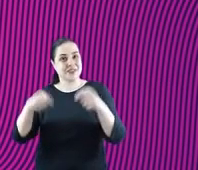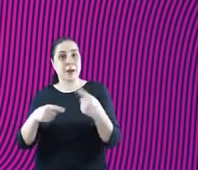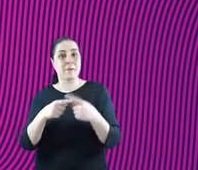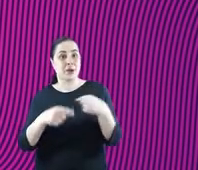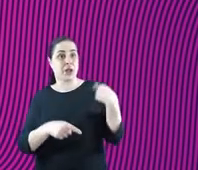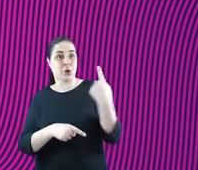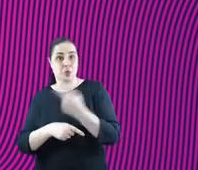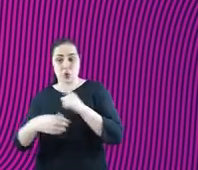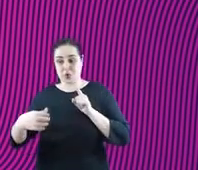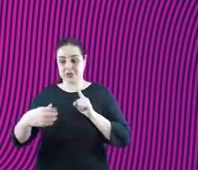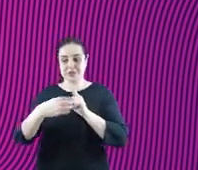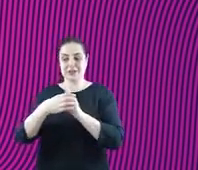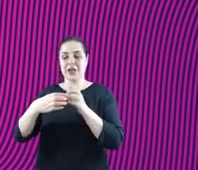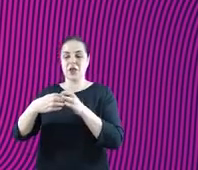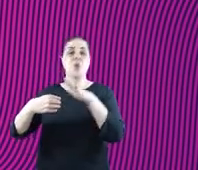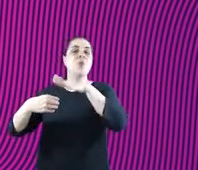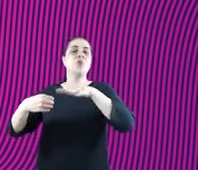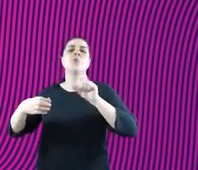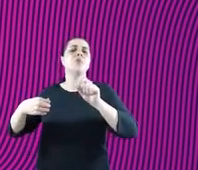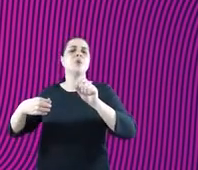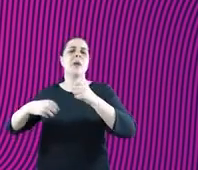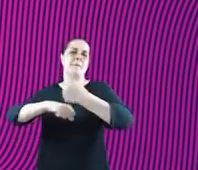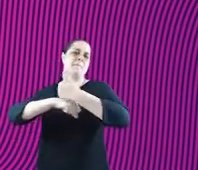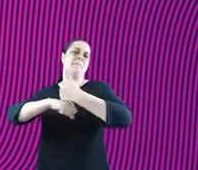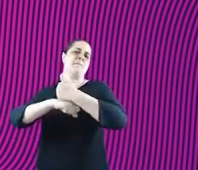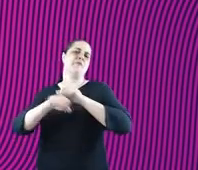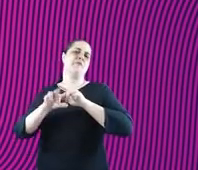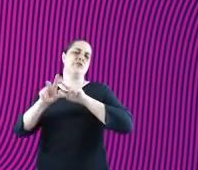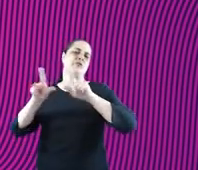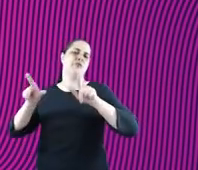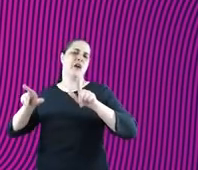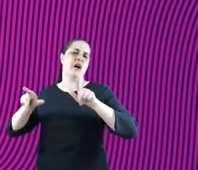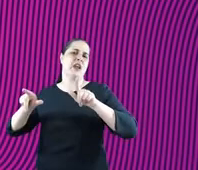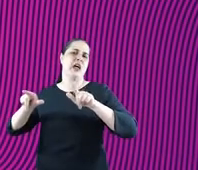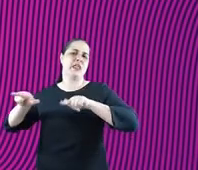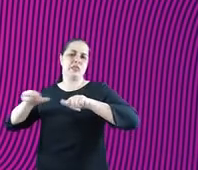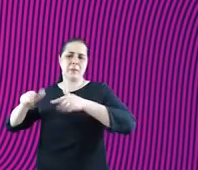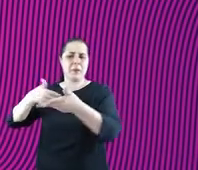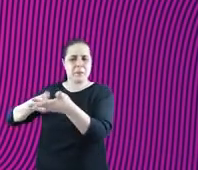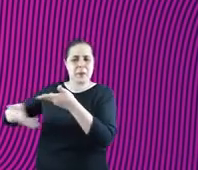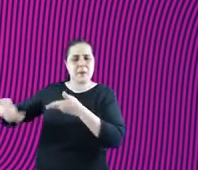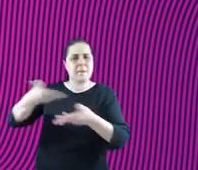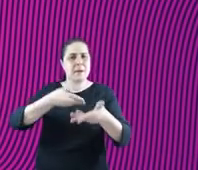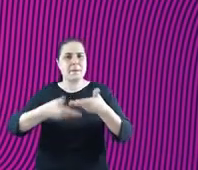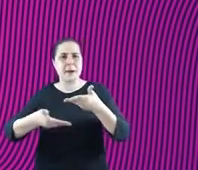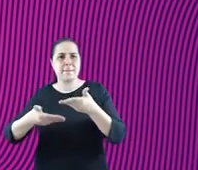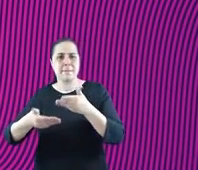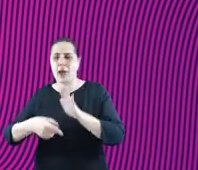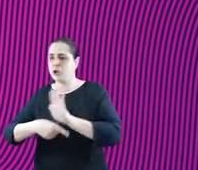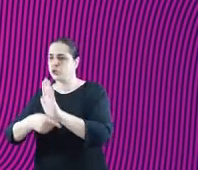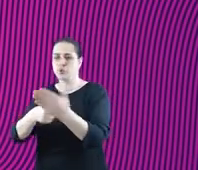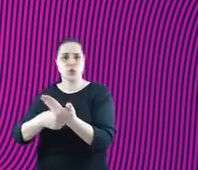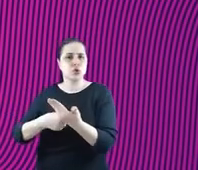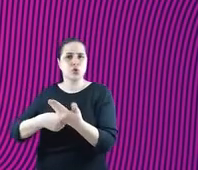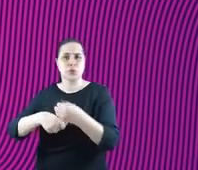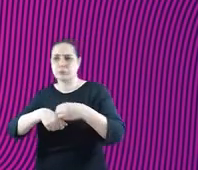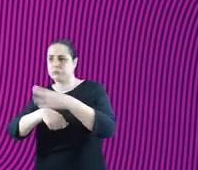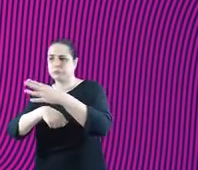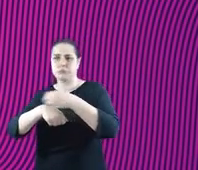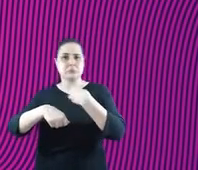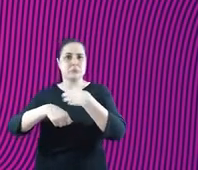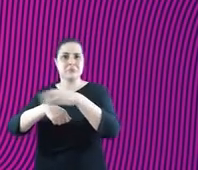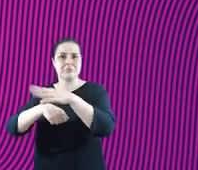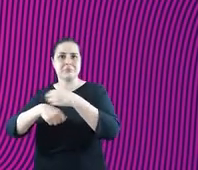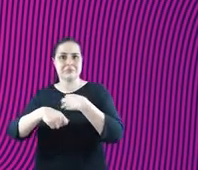o mais importante. E com isso também a gente aprendeu, além das drogas que a gente tem para lançar a